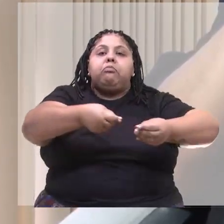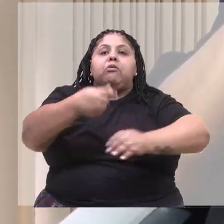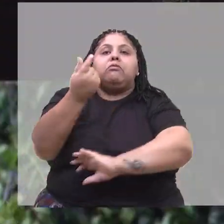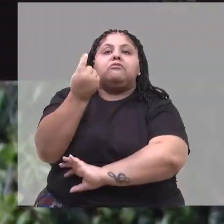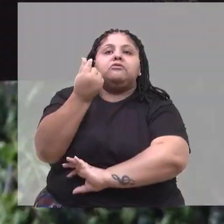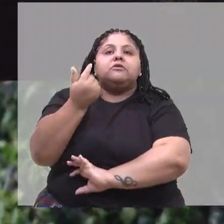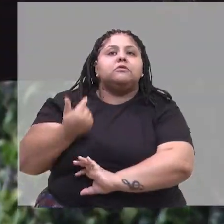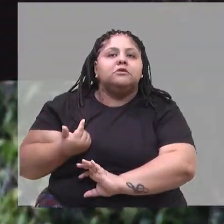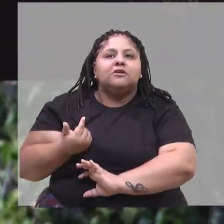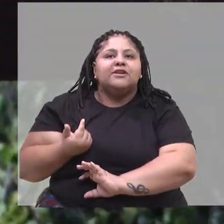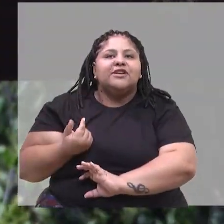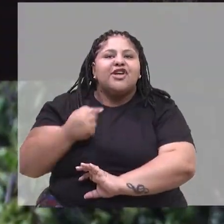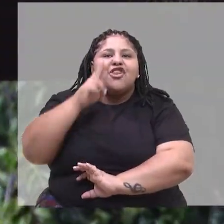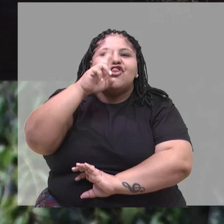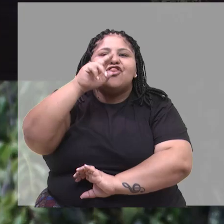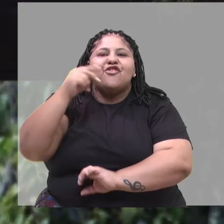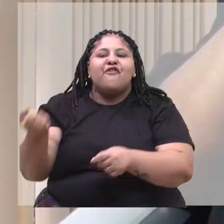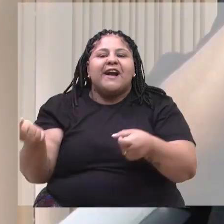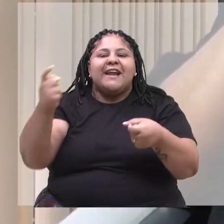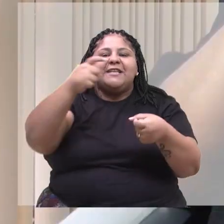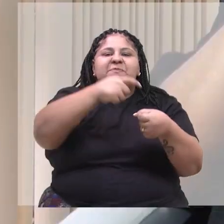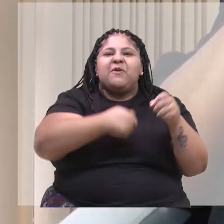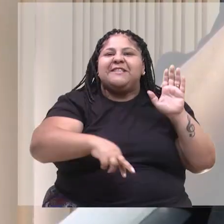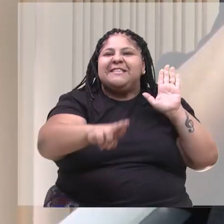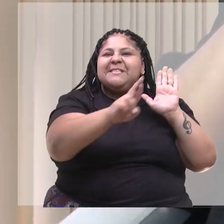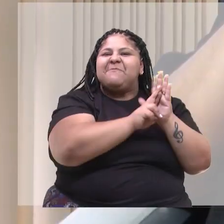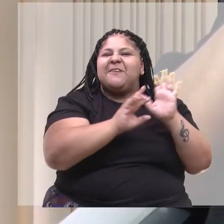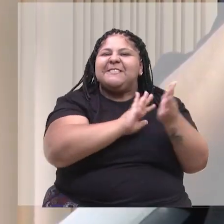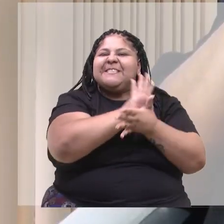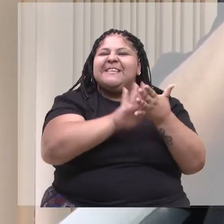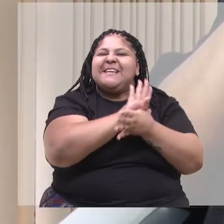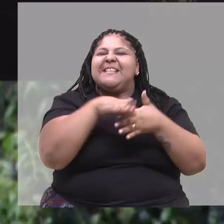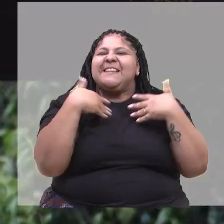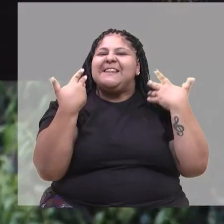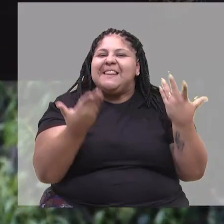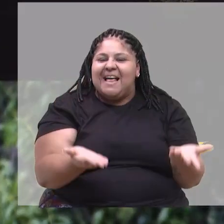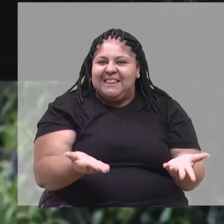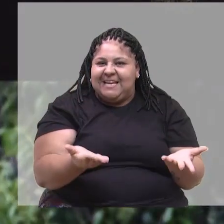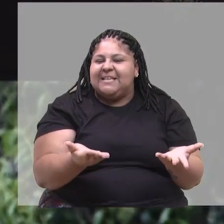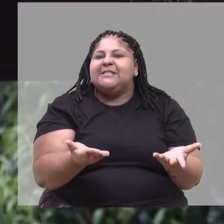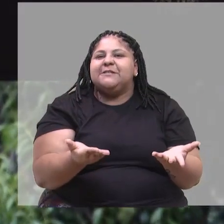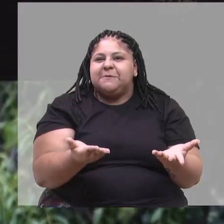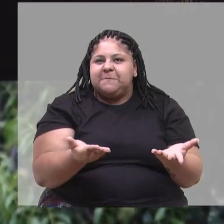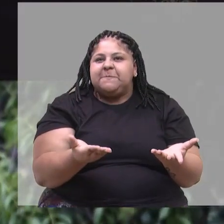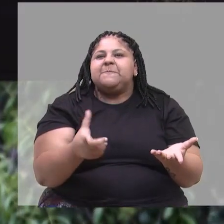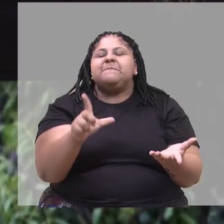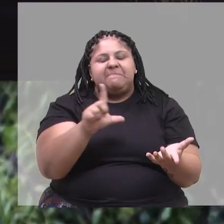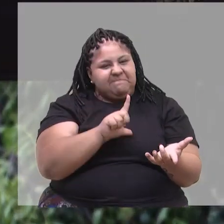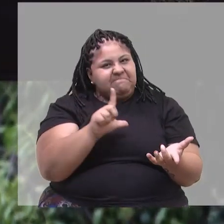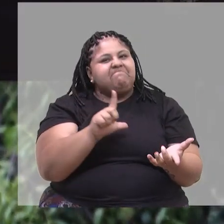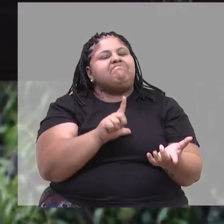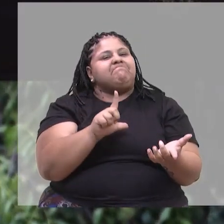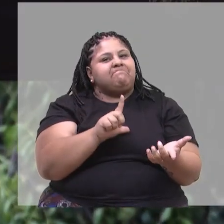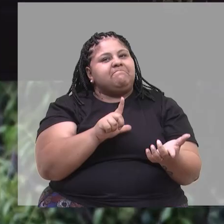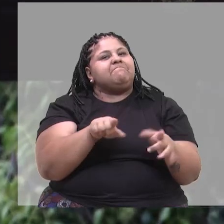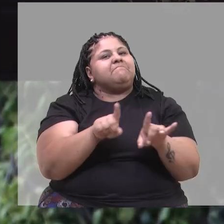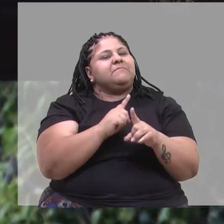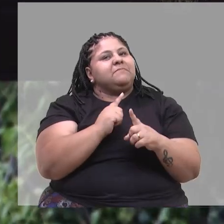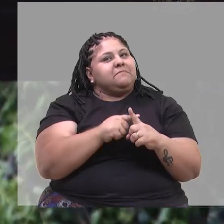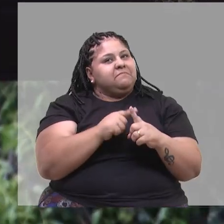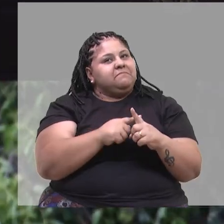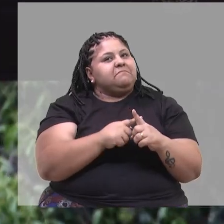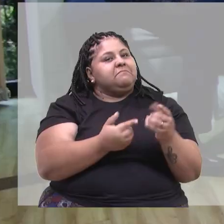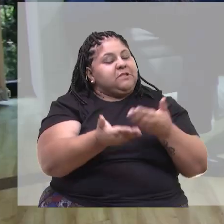esse dinheiro. Mas nunca tive retorno, nunca consegui retorno. Às vezes, né? às vezes é muita estrutura, né? Muita estrutura